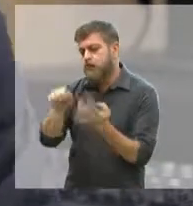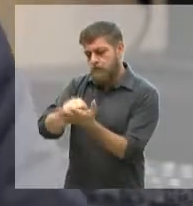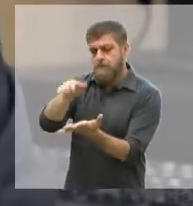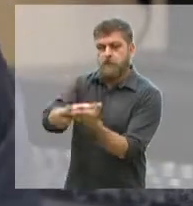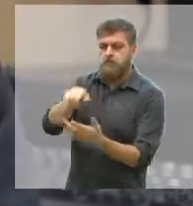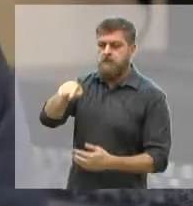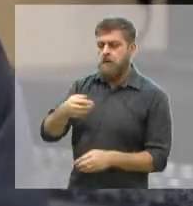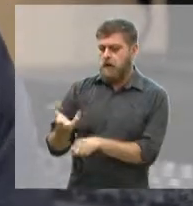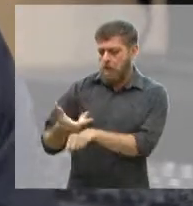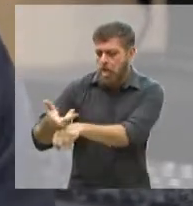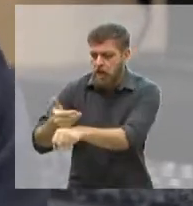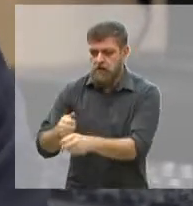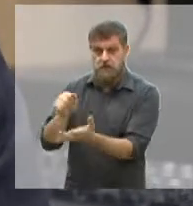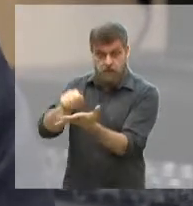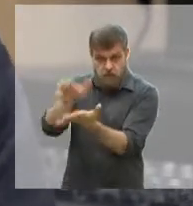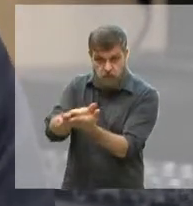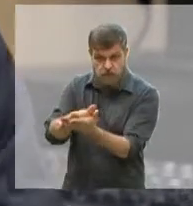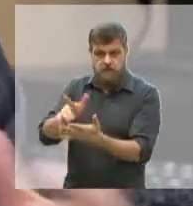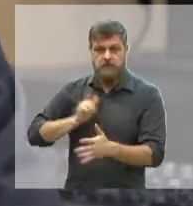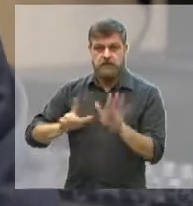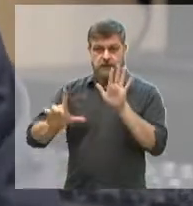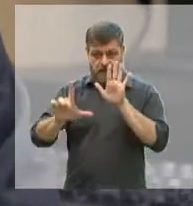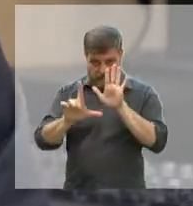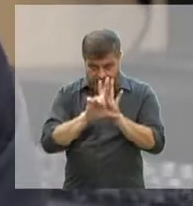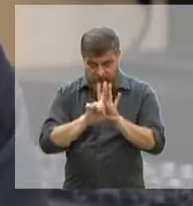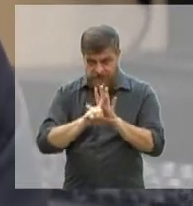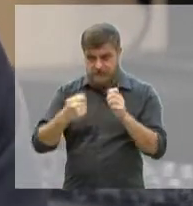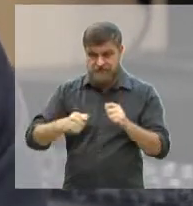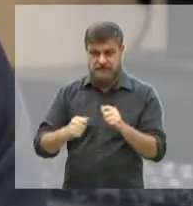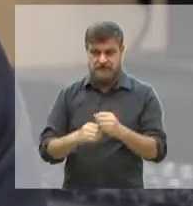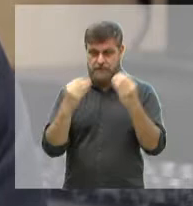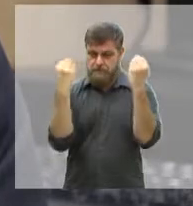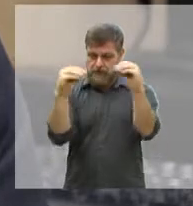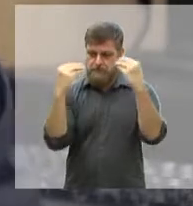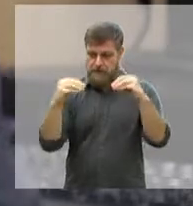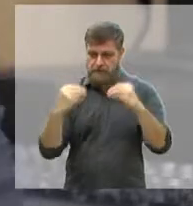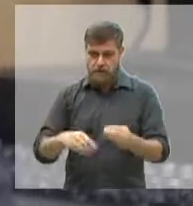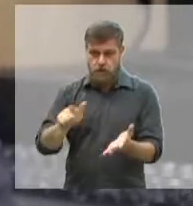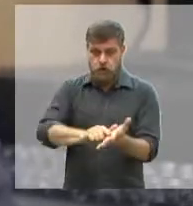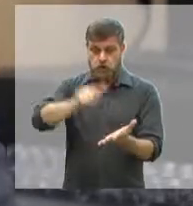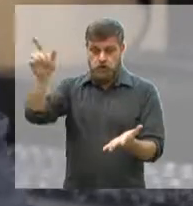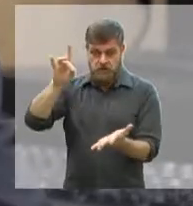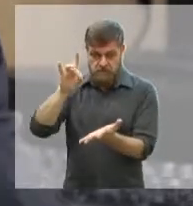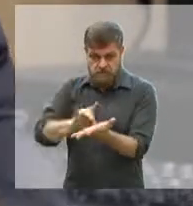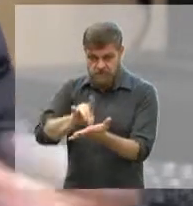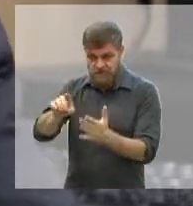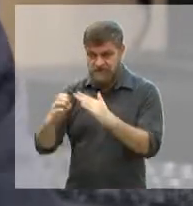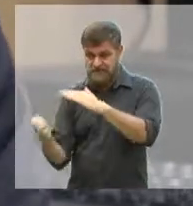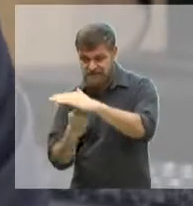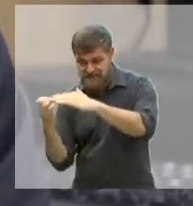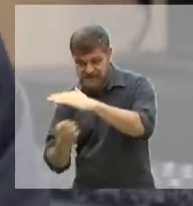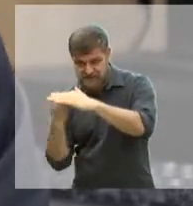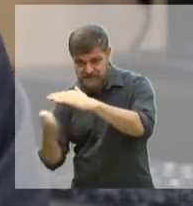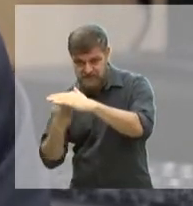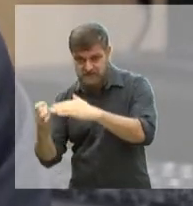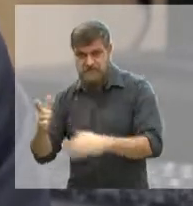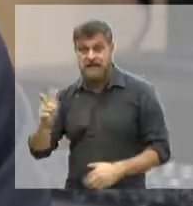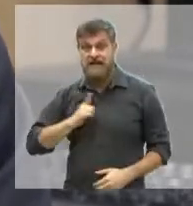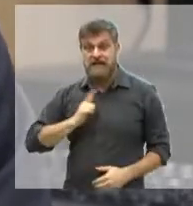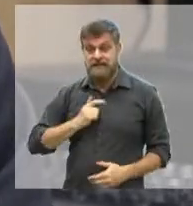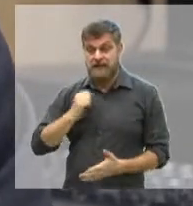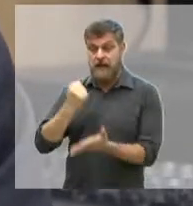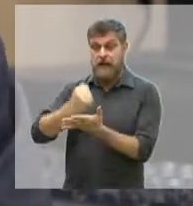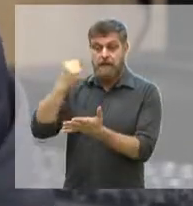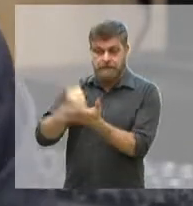dirigindo toma. Essa multa, por lei, ela tem que ser de fato divulgada no Diário Oficial quando as empresas de ônibus, quando os ônibus tomam essa multa.